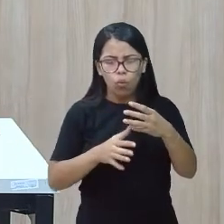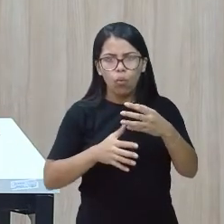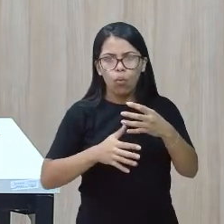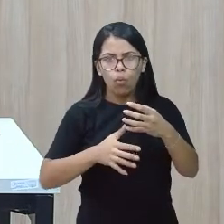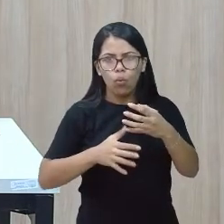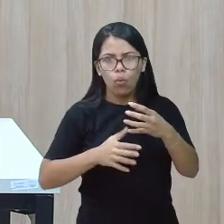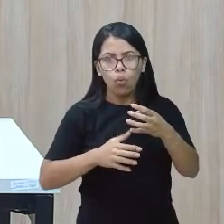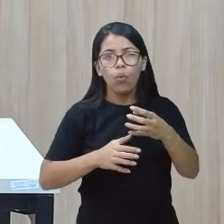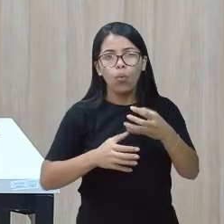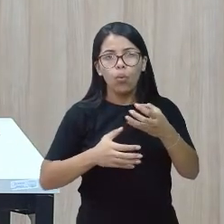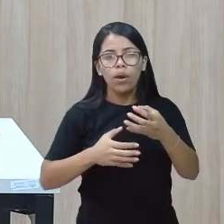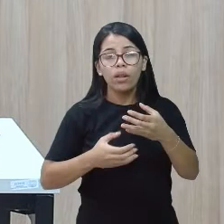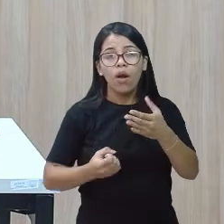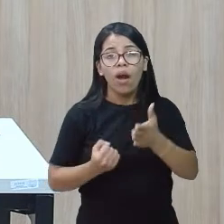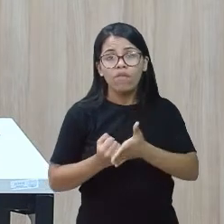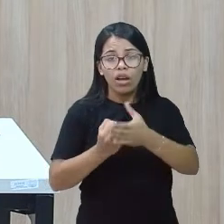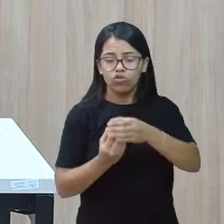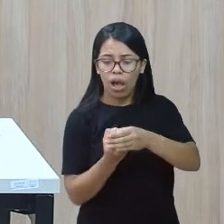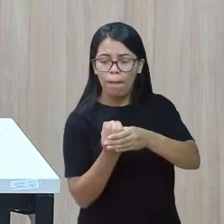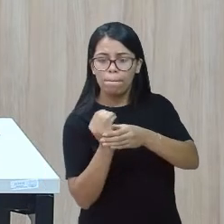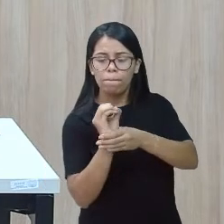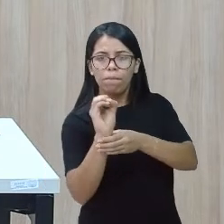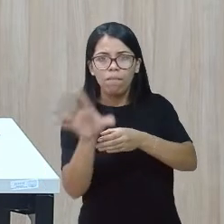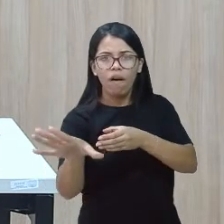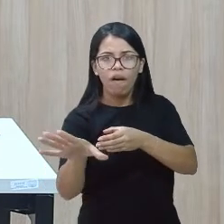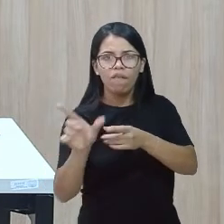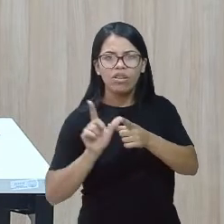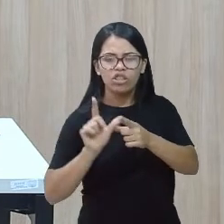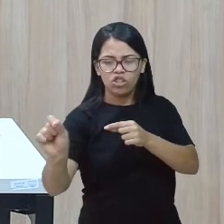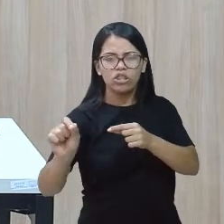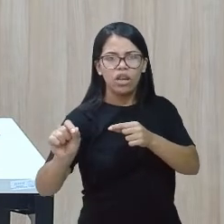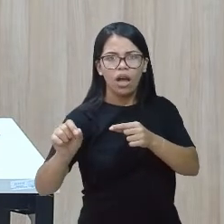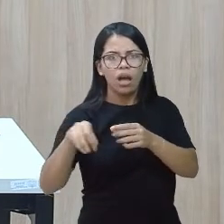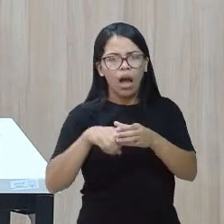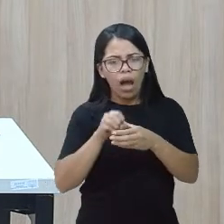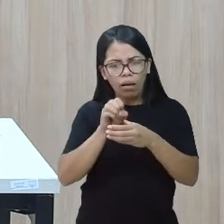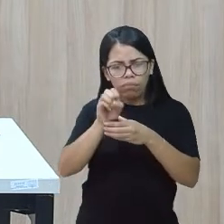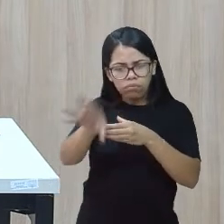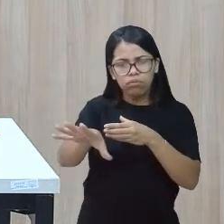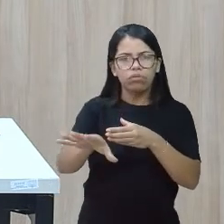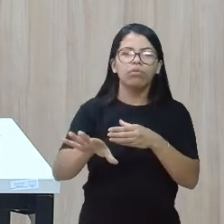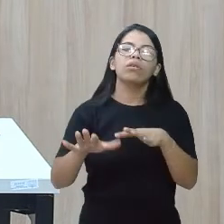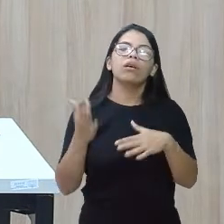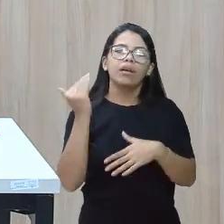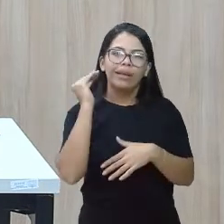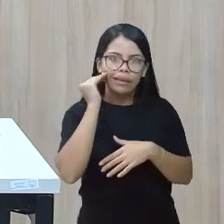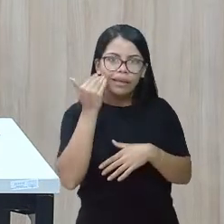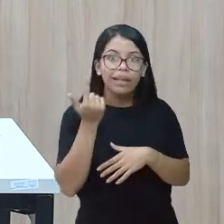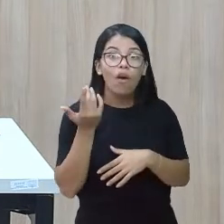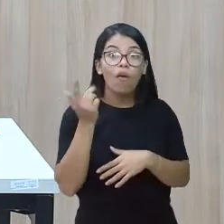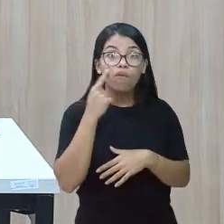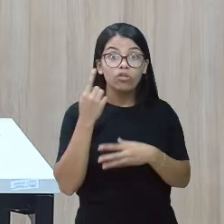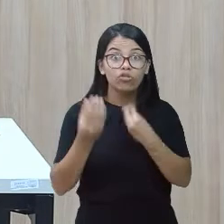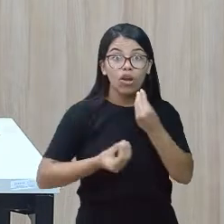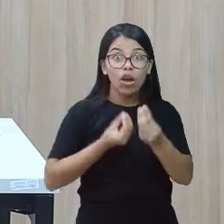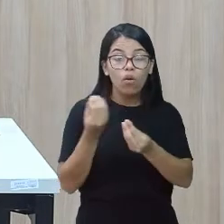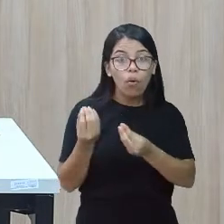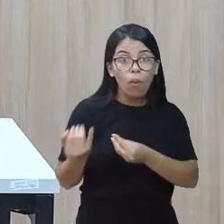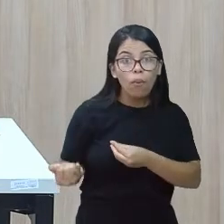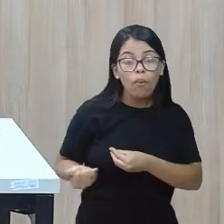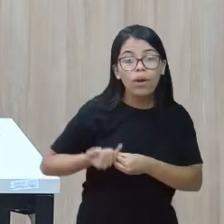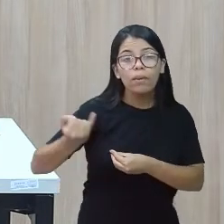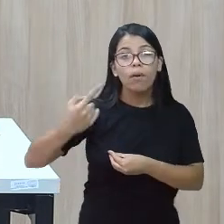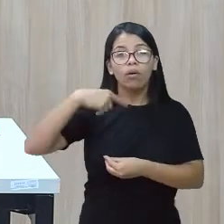com velocidade. Então, vejam aí a importância, né, da nossa traqueia. Também aí o